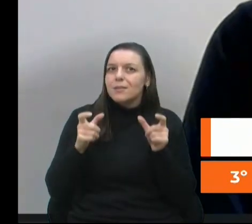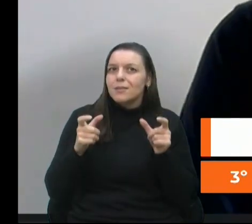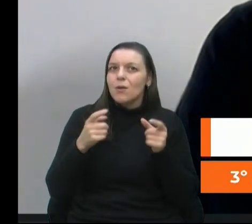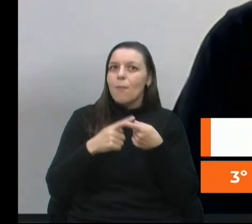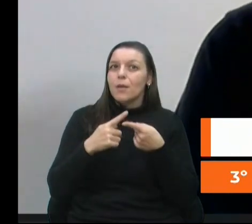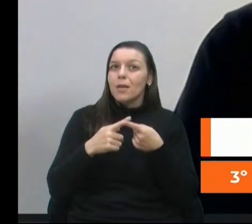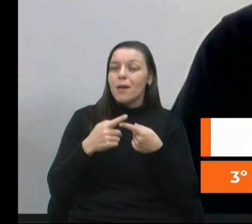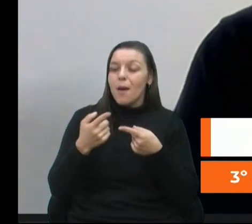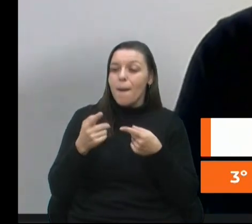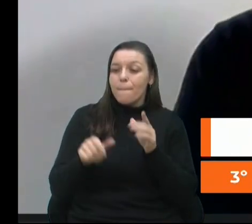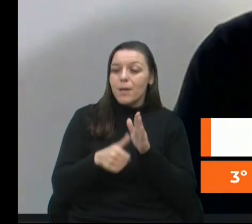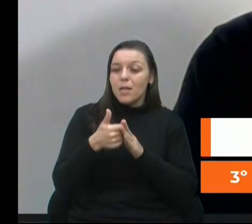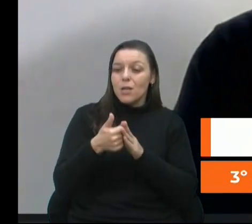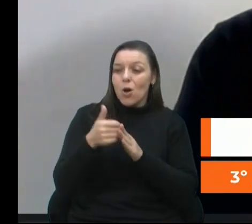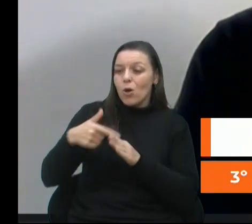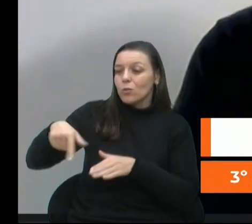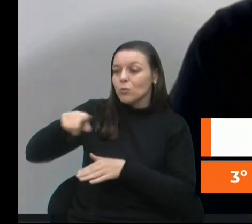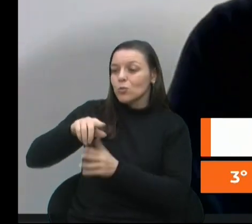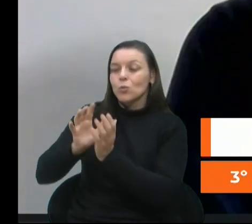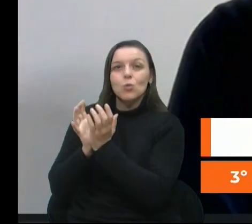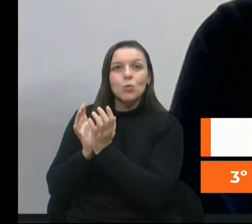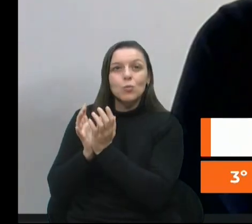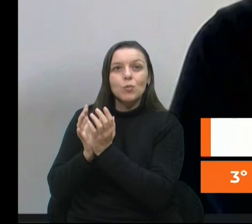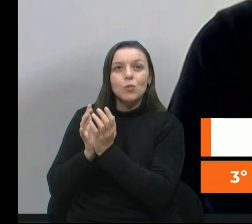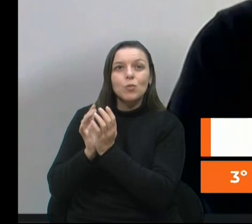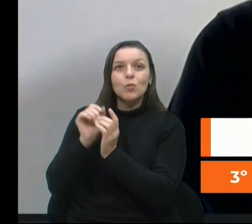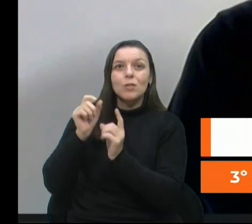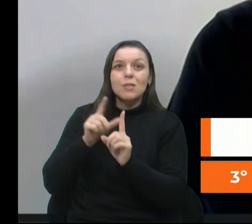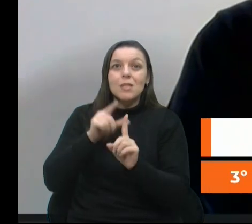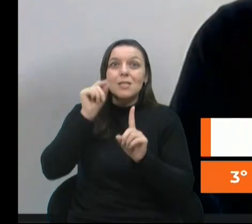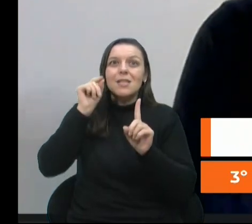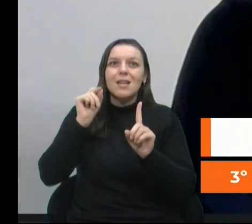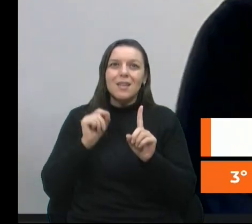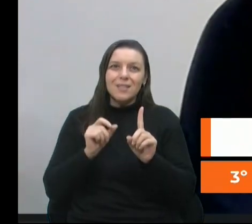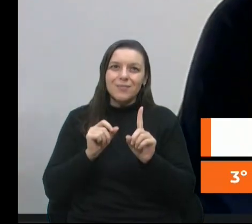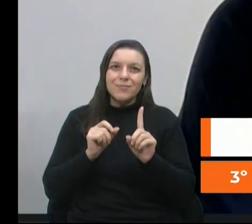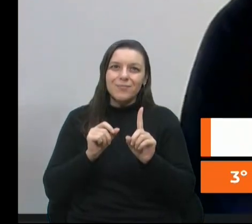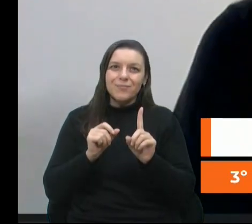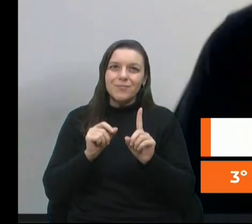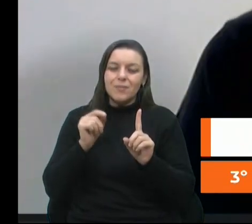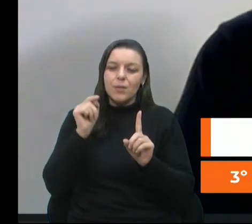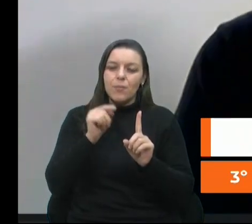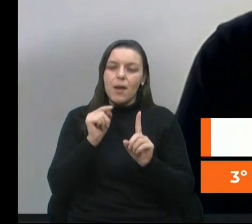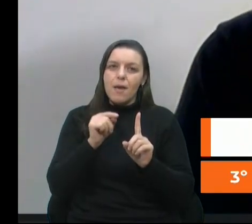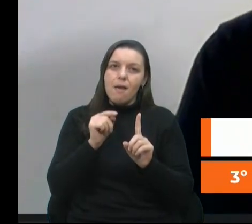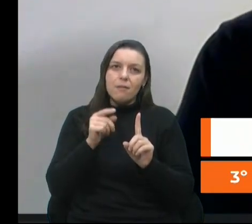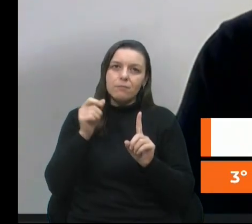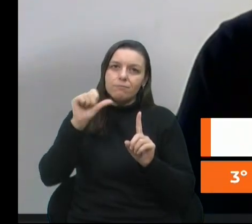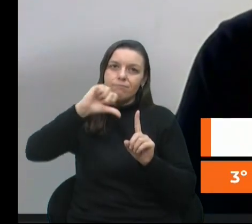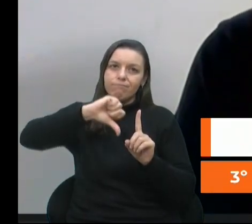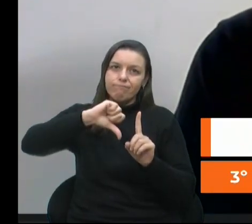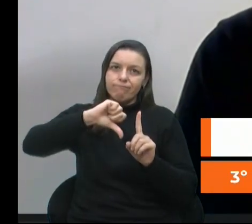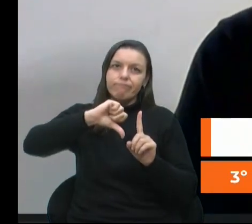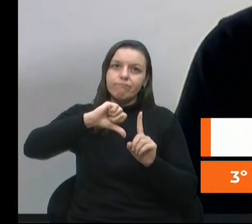porque é melhor estar no meio de todo mundo do que se destacar para eles de maneira